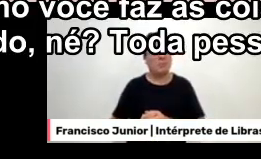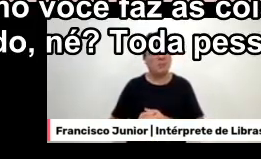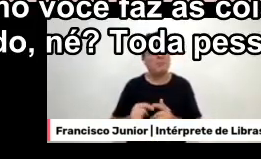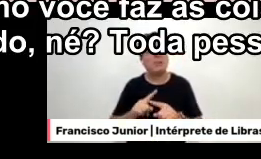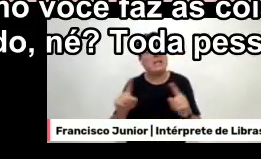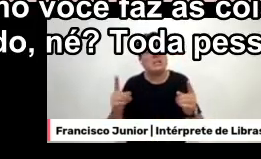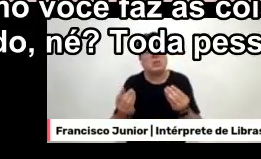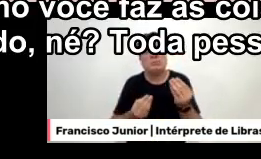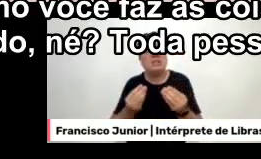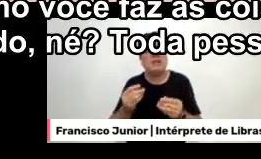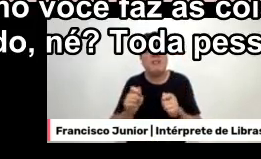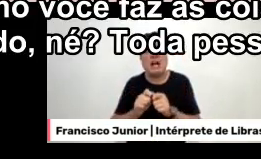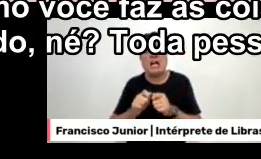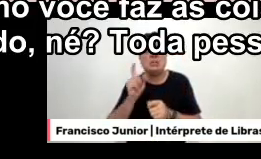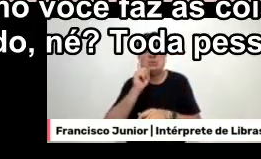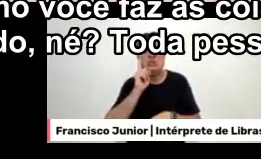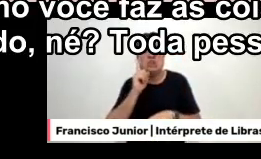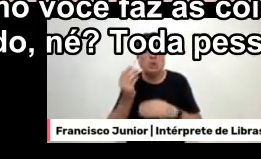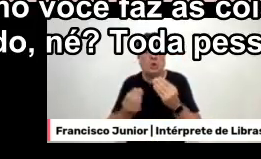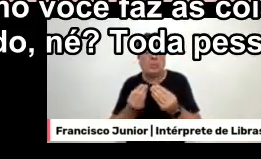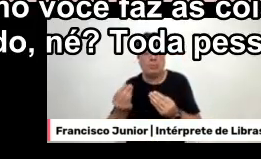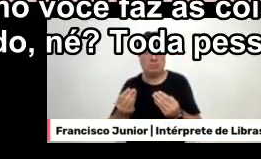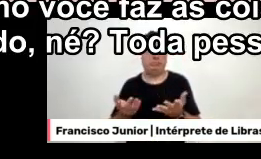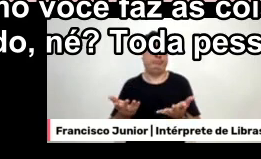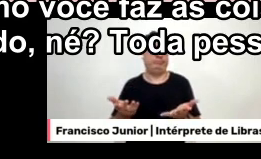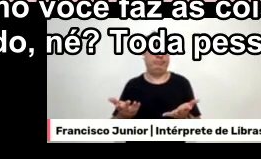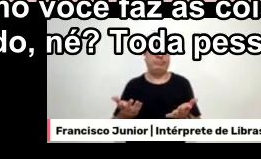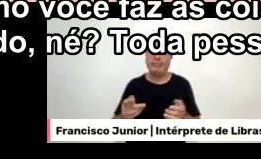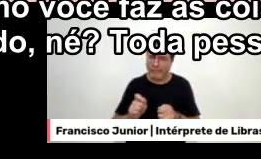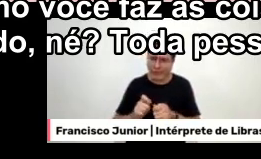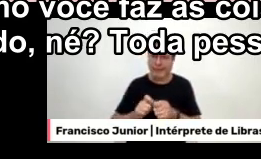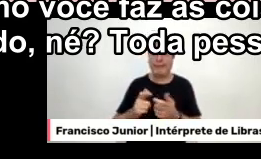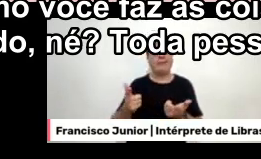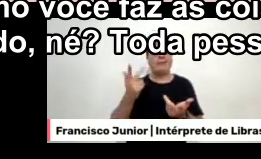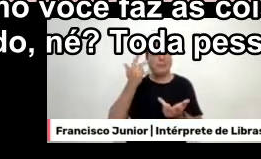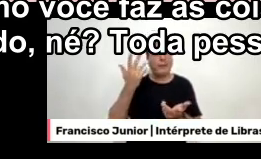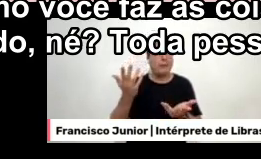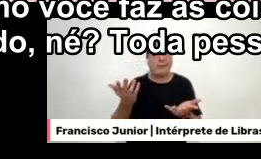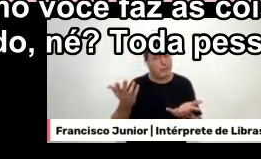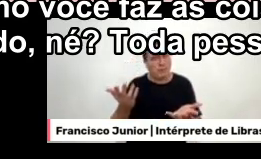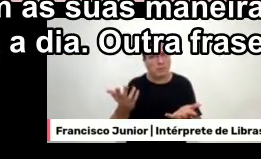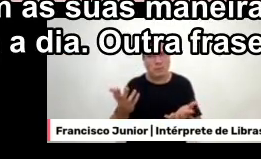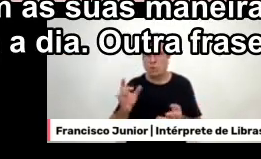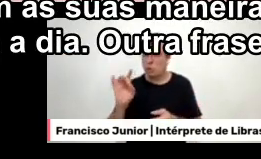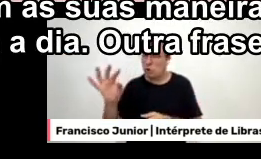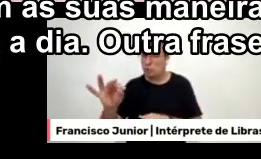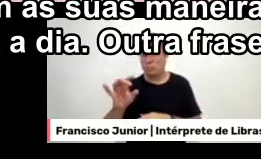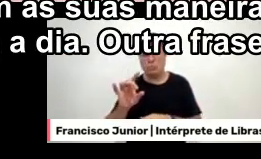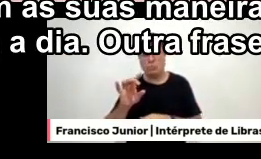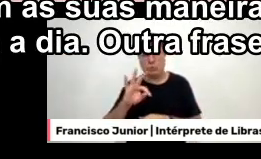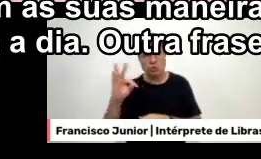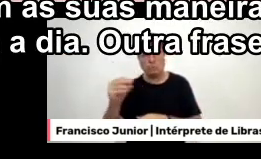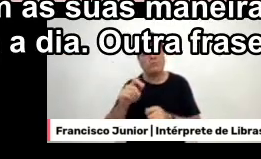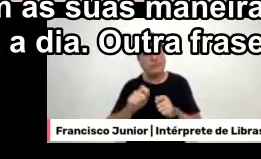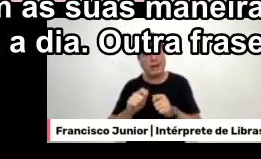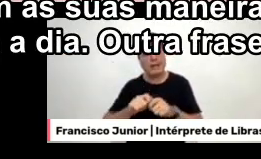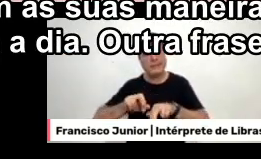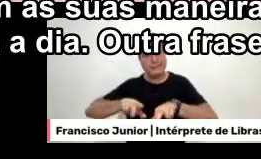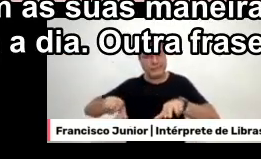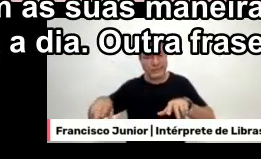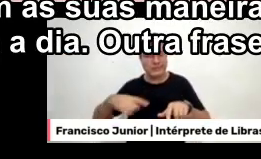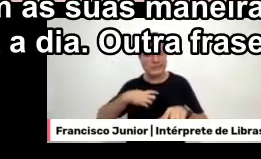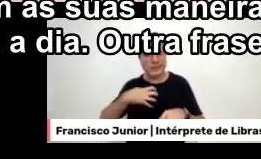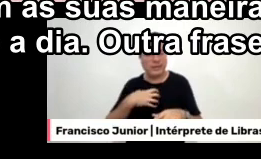as coisas do dia a dia? Ué, gente, fazendo, né? Toda pessoa faz as suas atividades, ela tem as suas maneiras